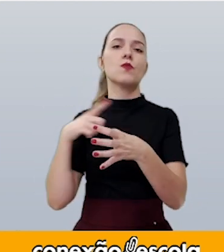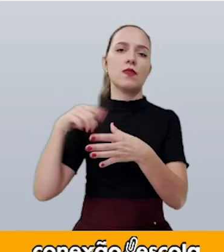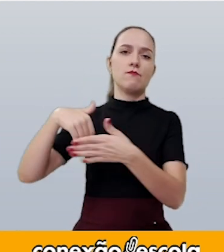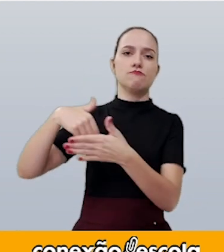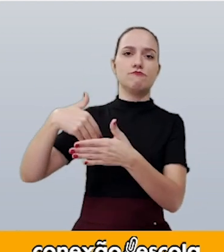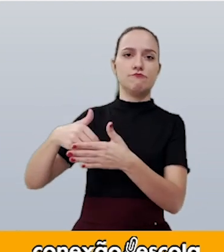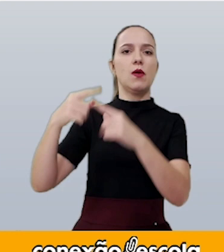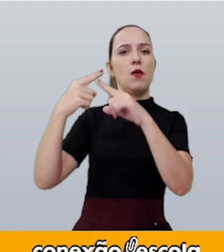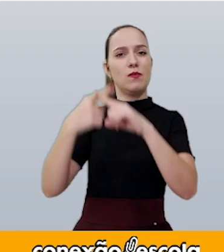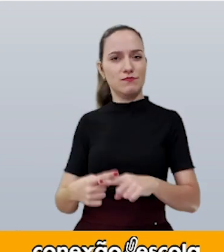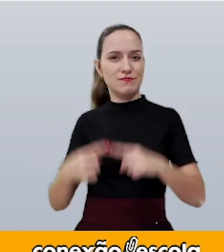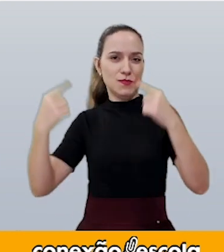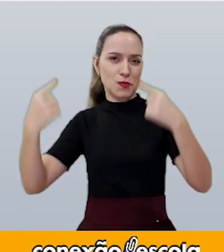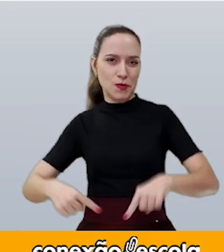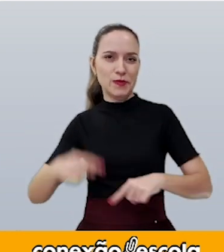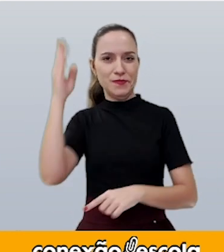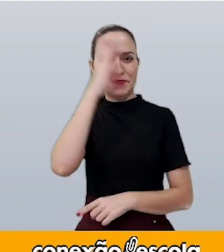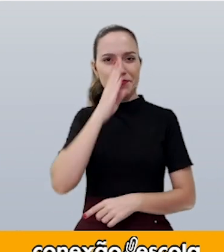uma seleção.